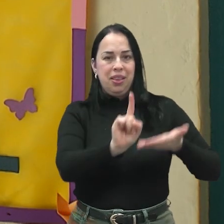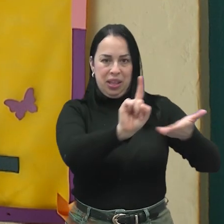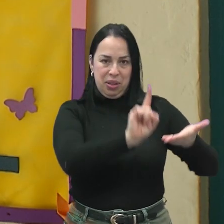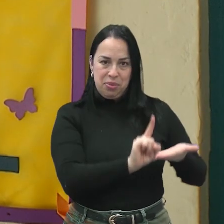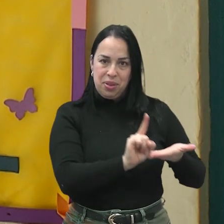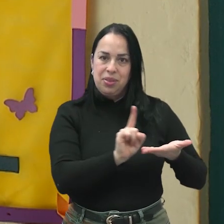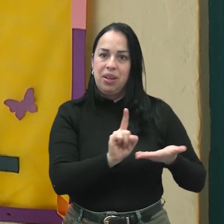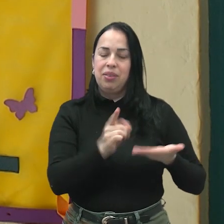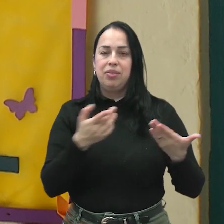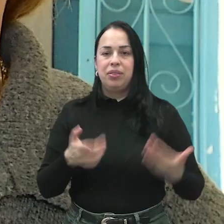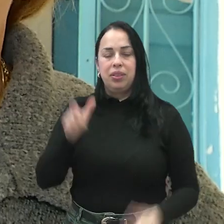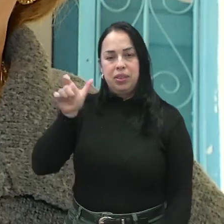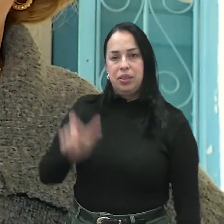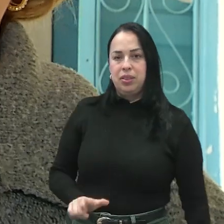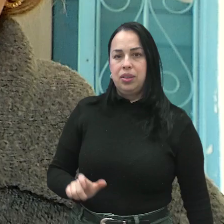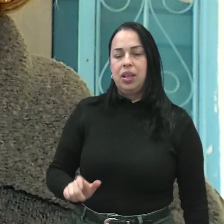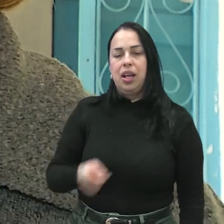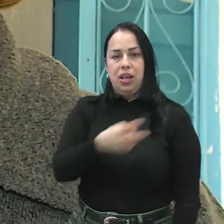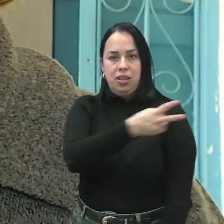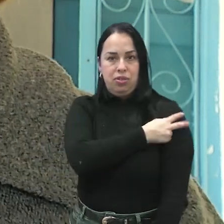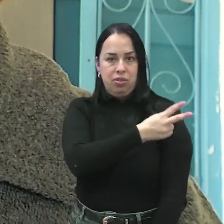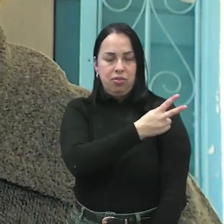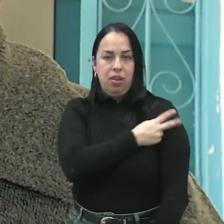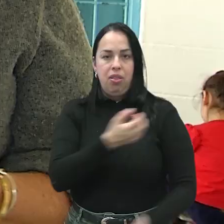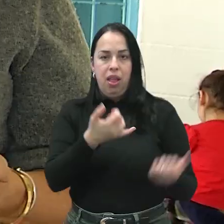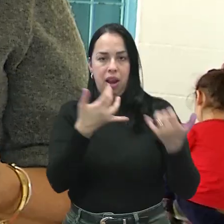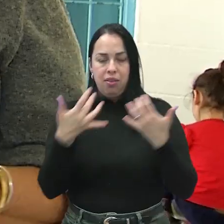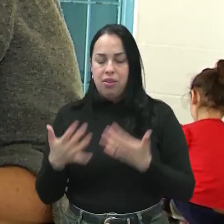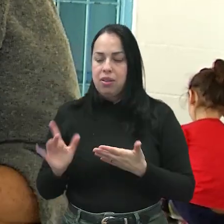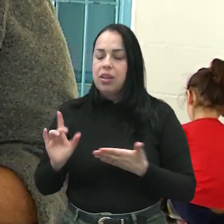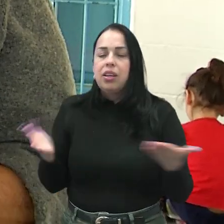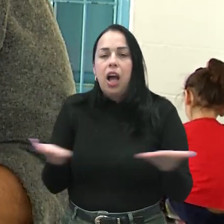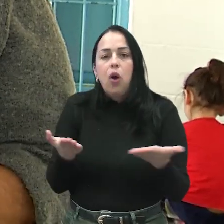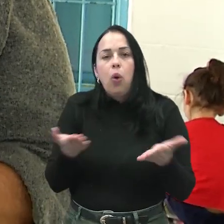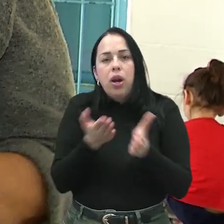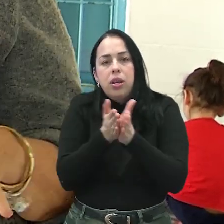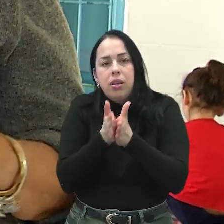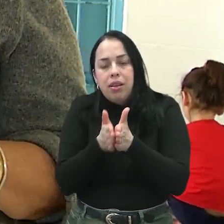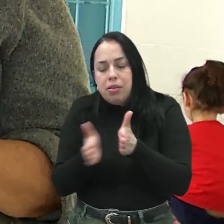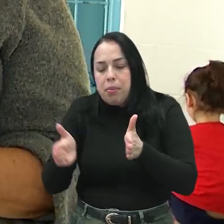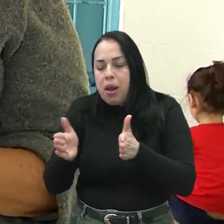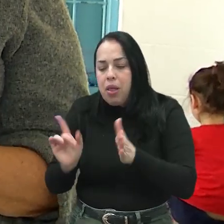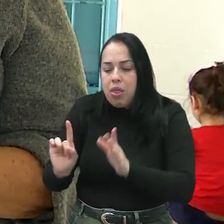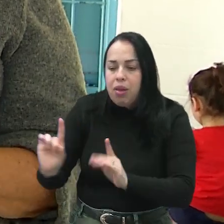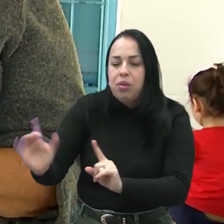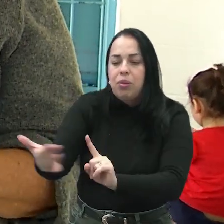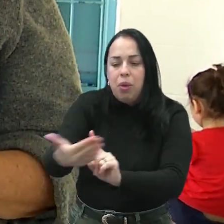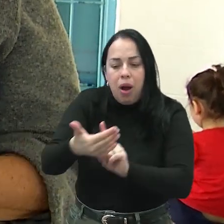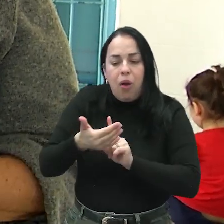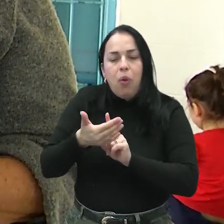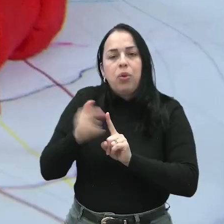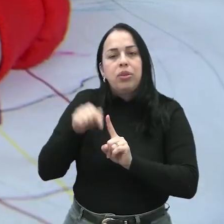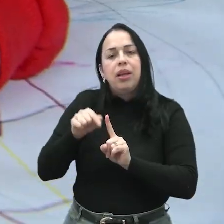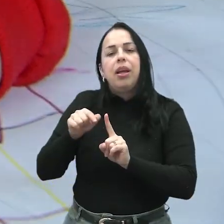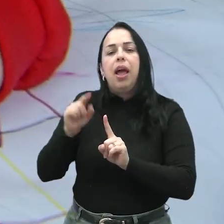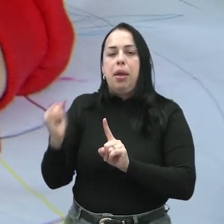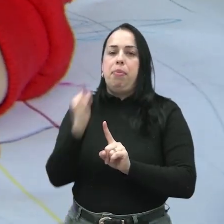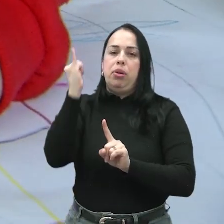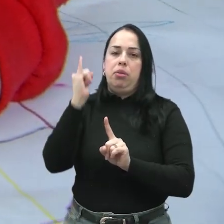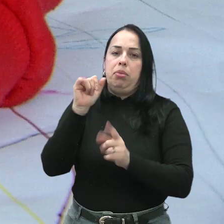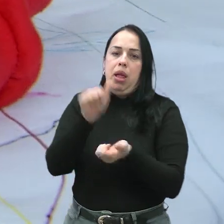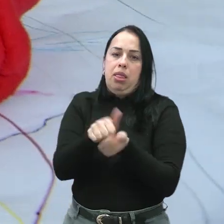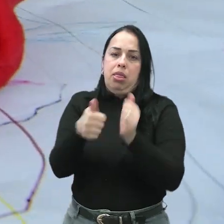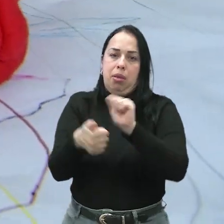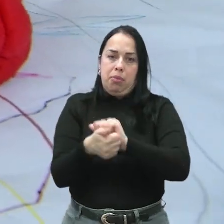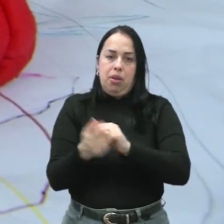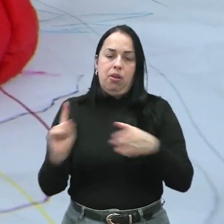no retorno às aulas. De acordo com a gestora, o acolhimento neste primeiro momento é importante para a